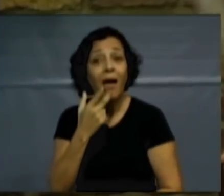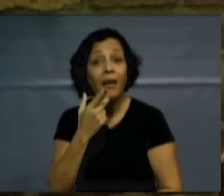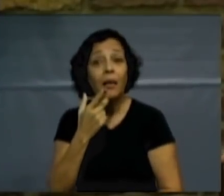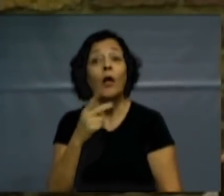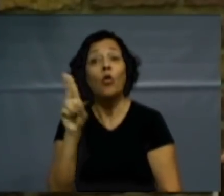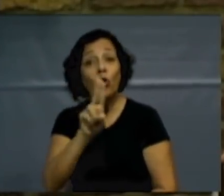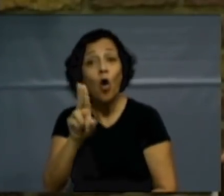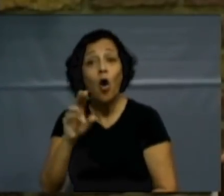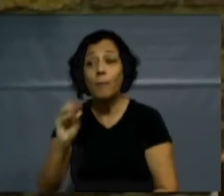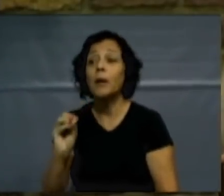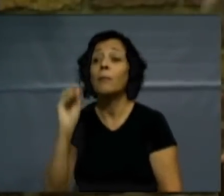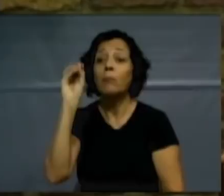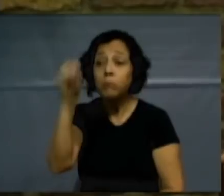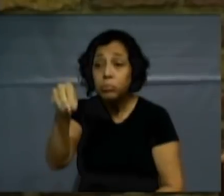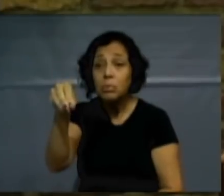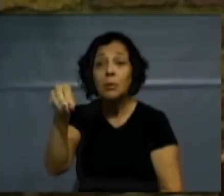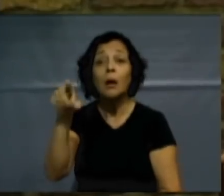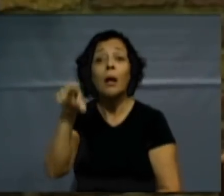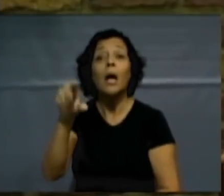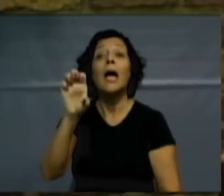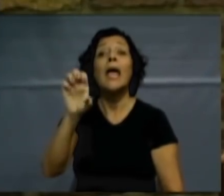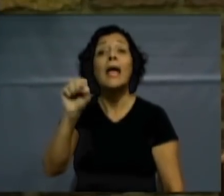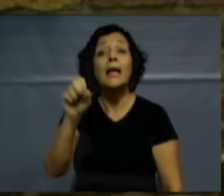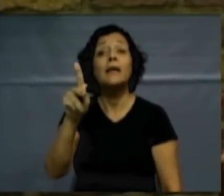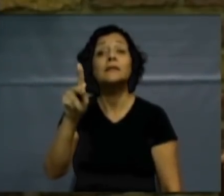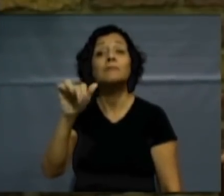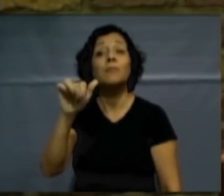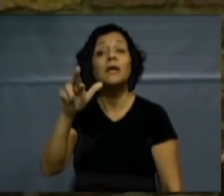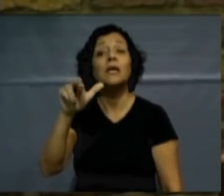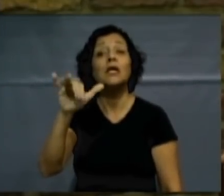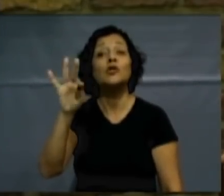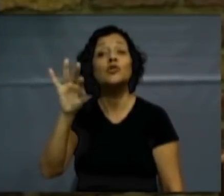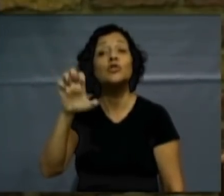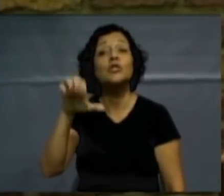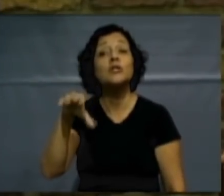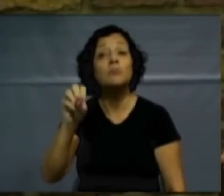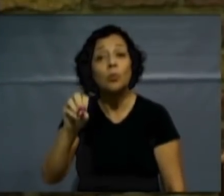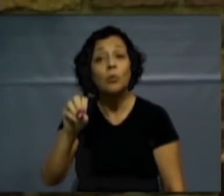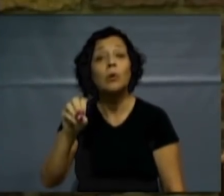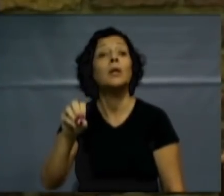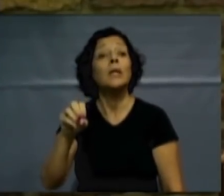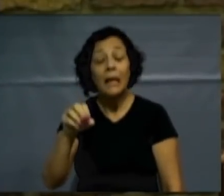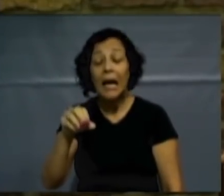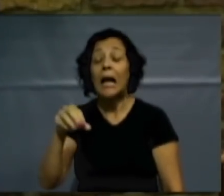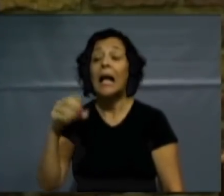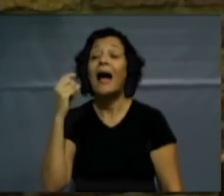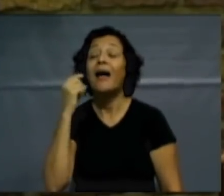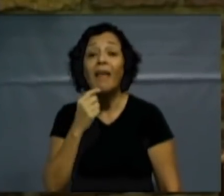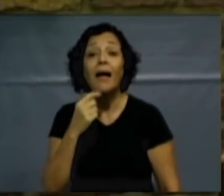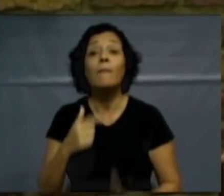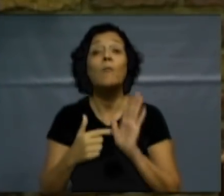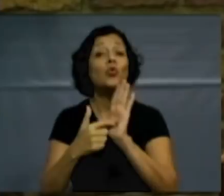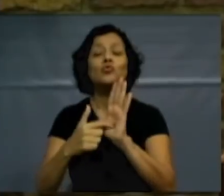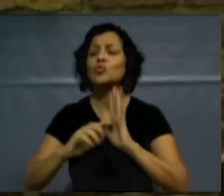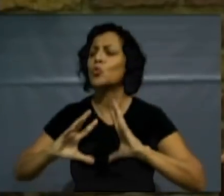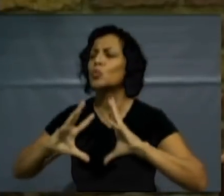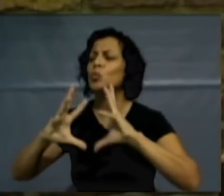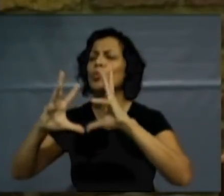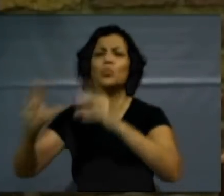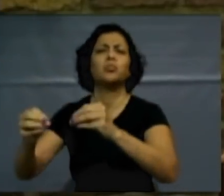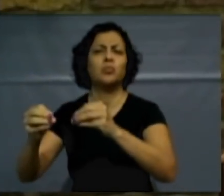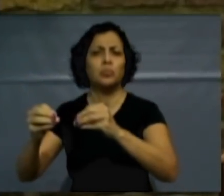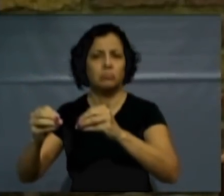muitos dizem que não disse nada. Kardec disse muito. Para nós, o 14º apóstolo de